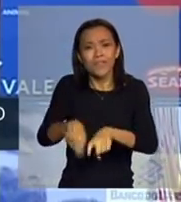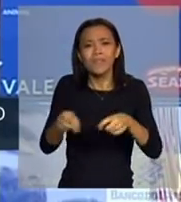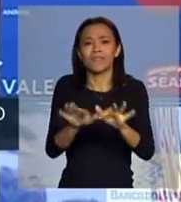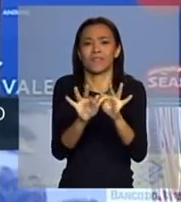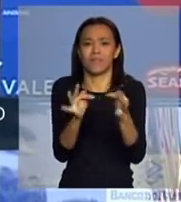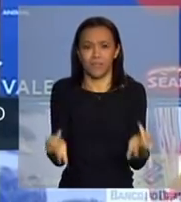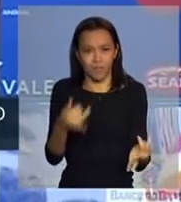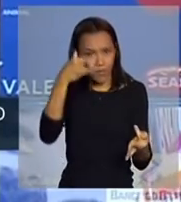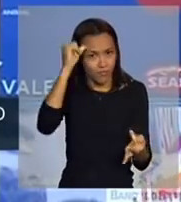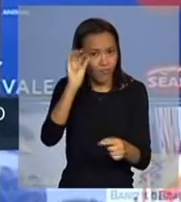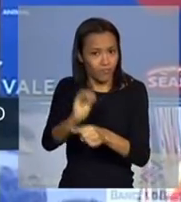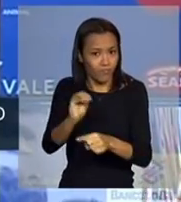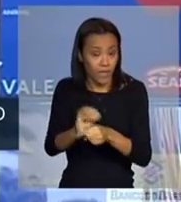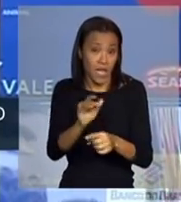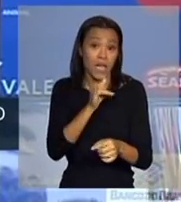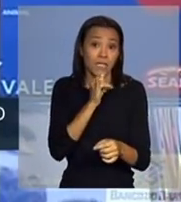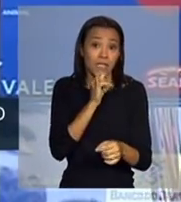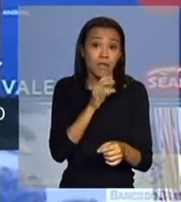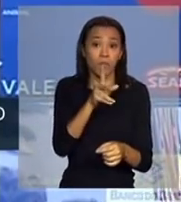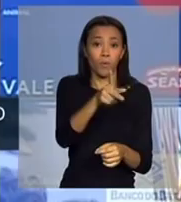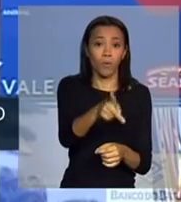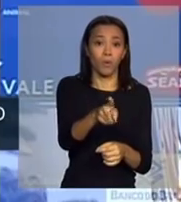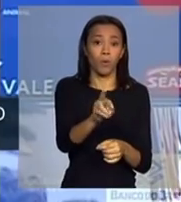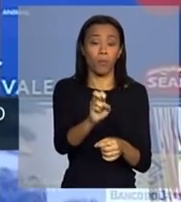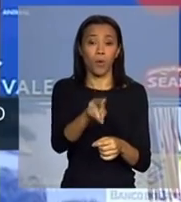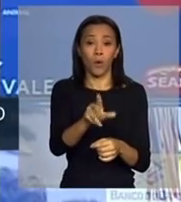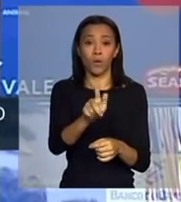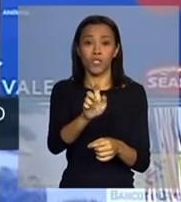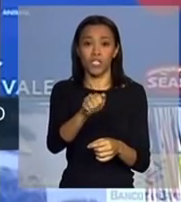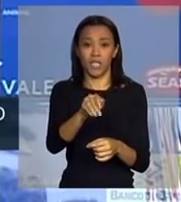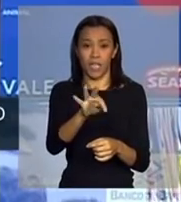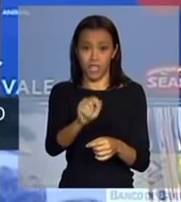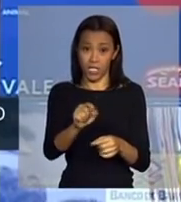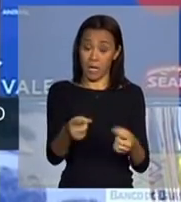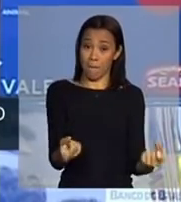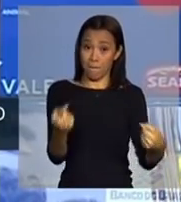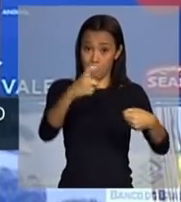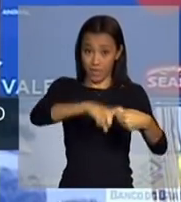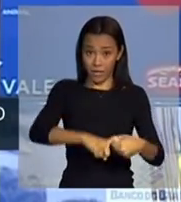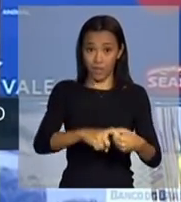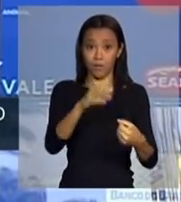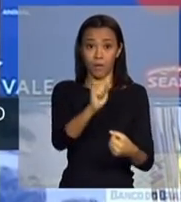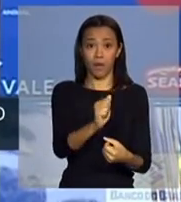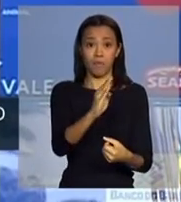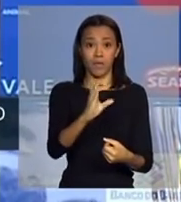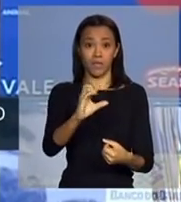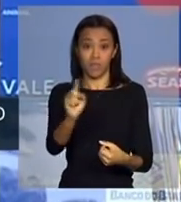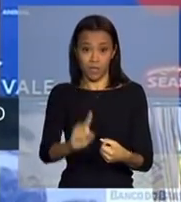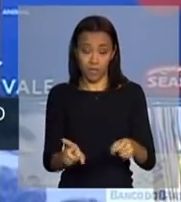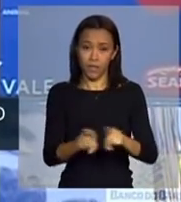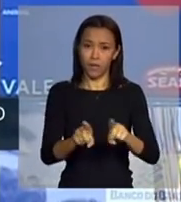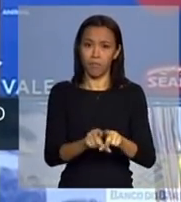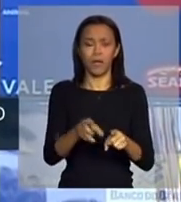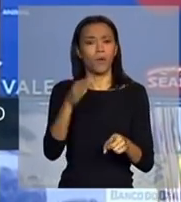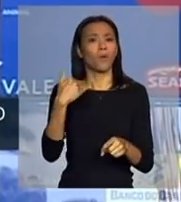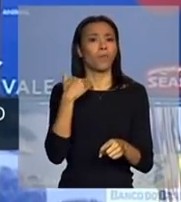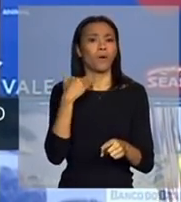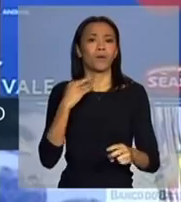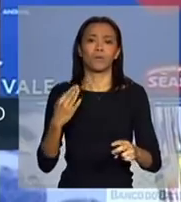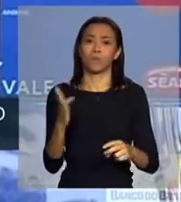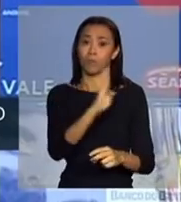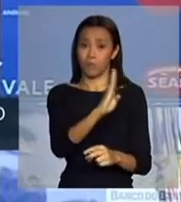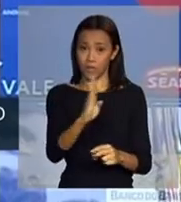exemplo é o Progenética, que nasceu da parceria da BCZ com o governo de Minas, a Emater, o Banco do Brasil, a FAENG e o